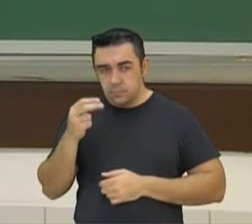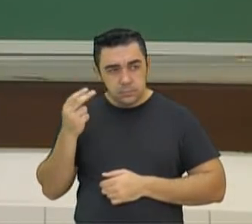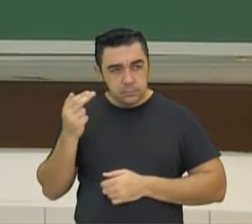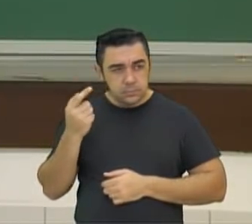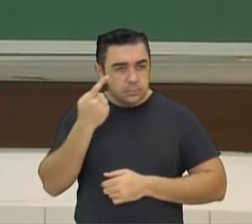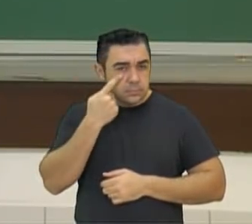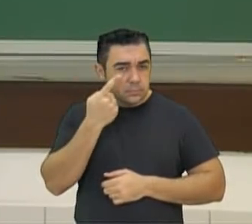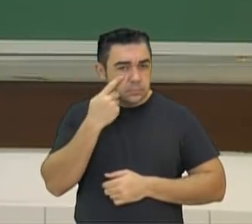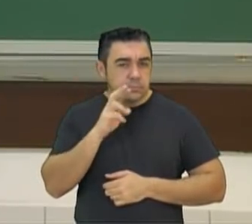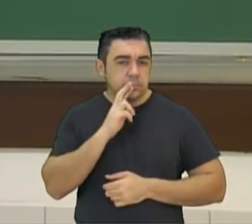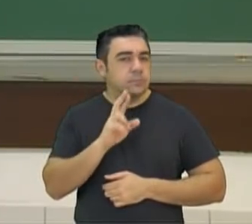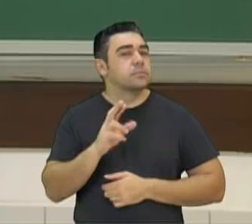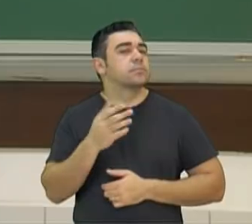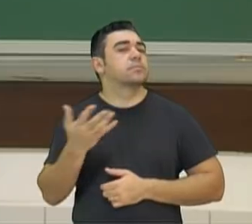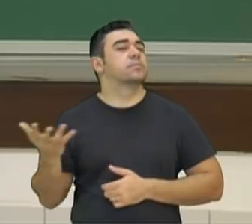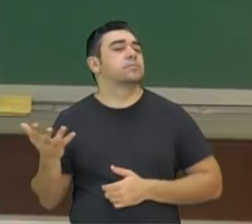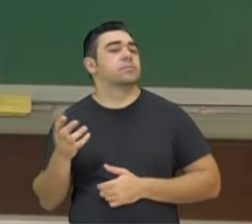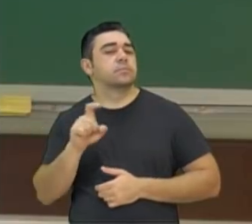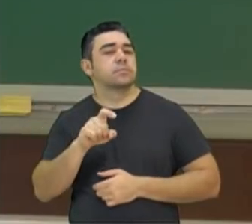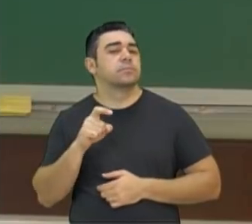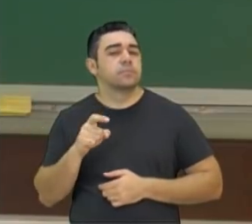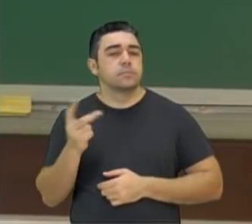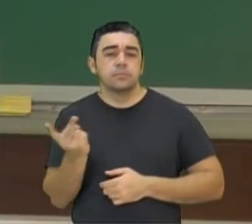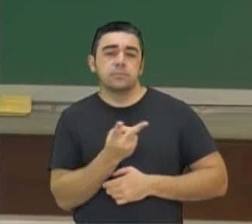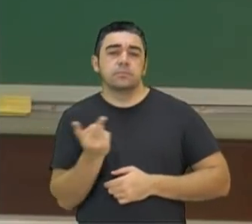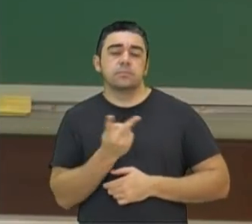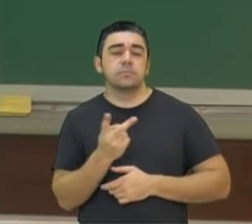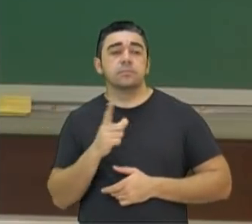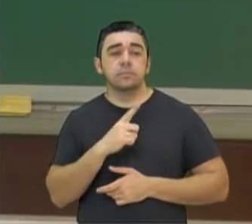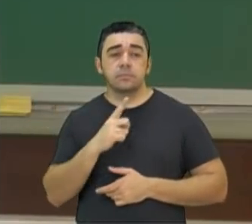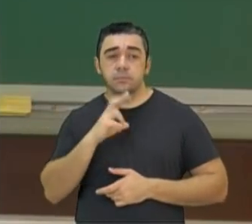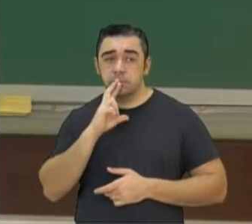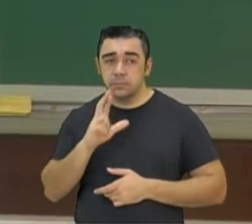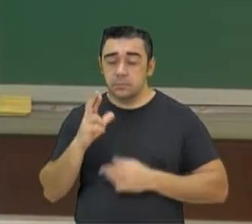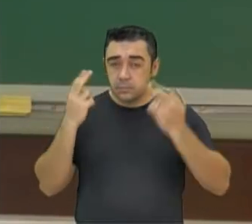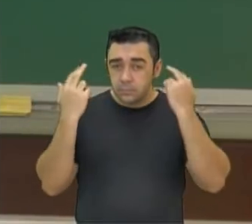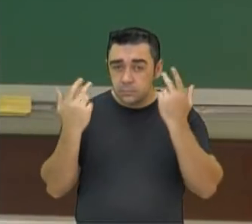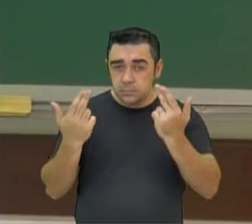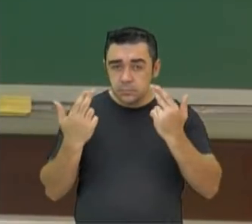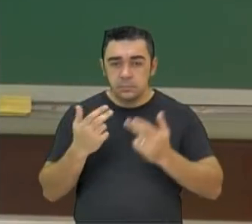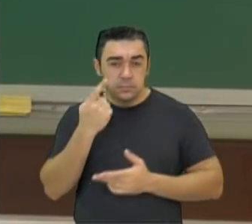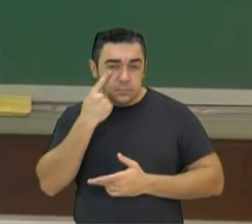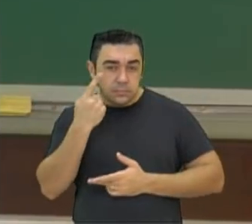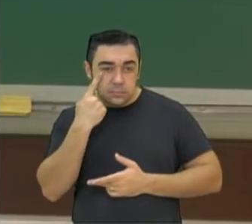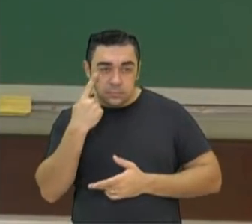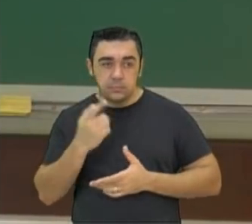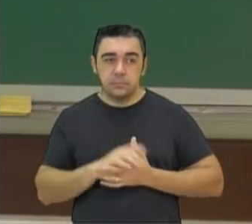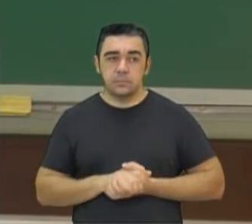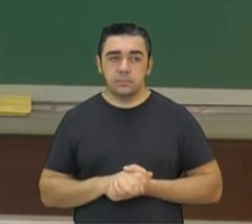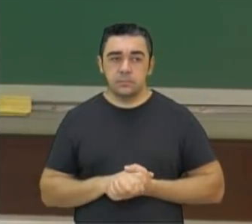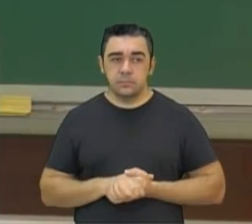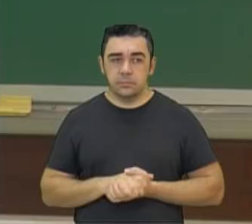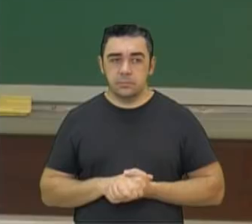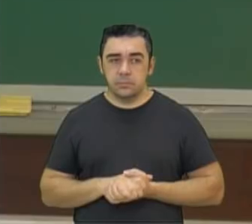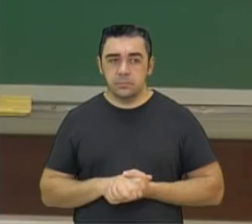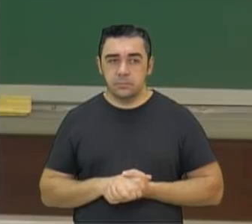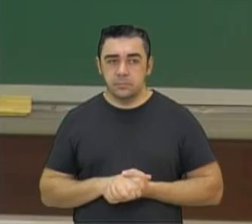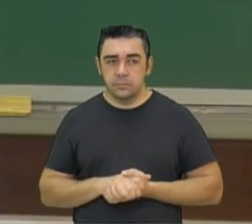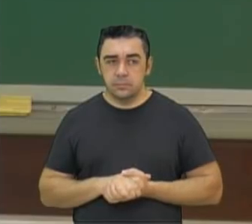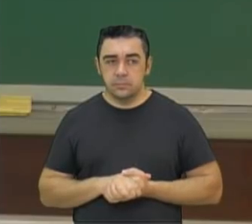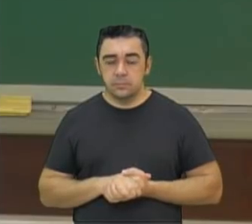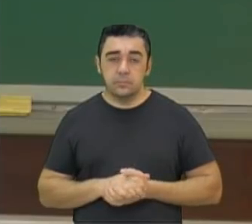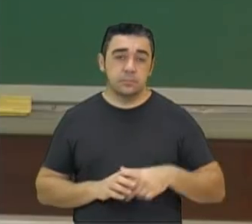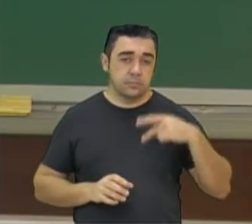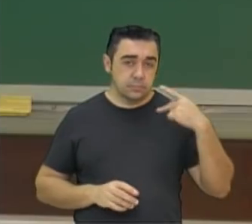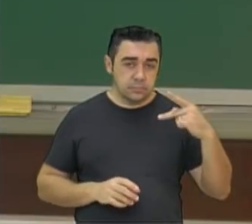Qual que deve ser o valor de x para que esses binômios sejam iguais? Então, nós temos que o P deve